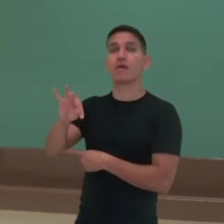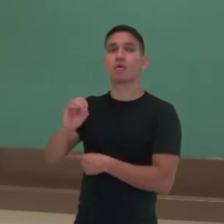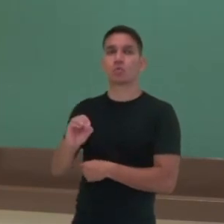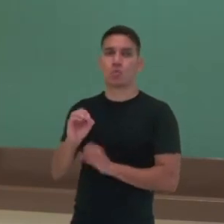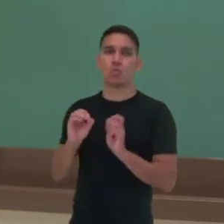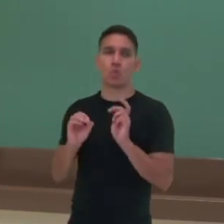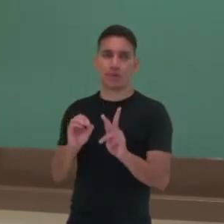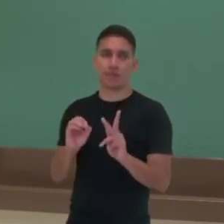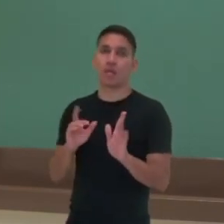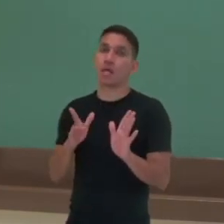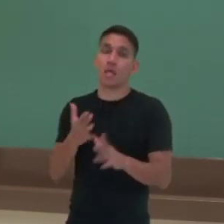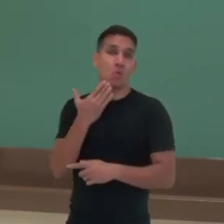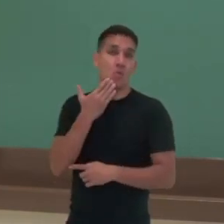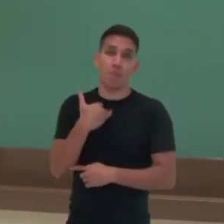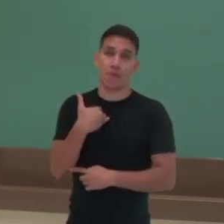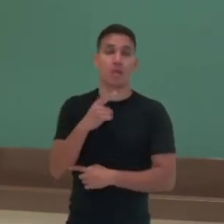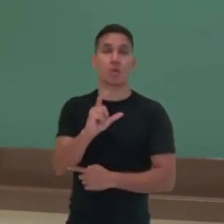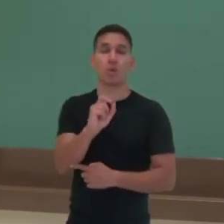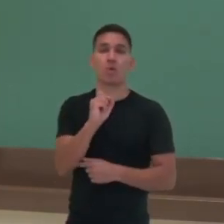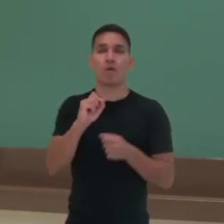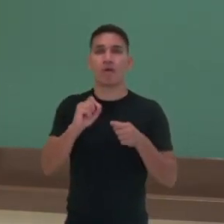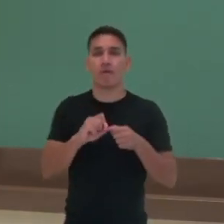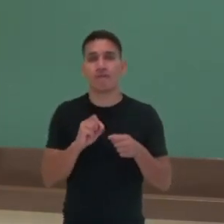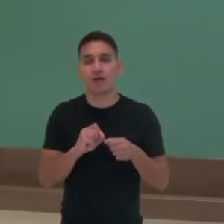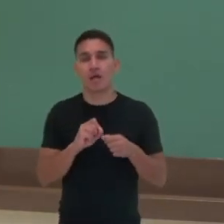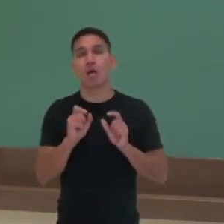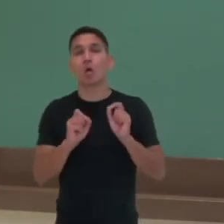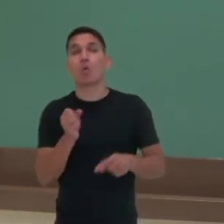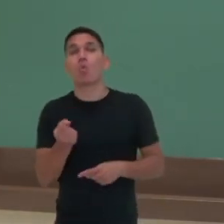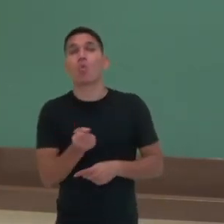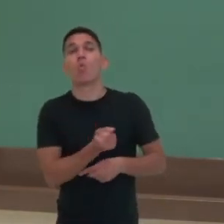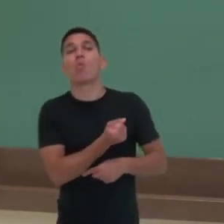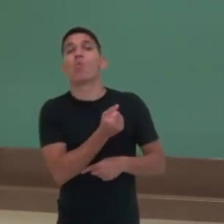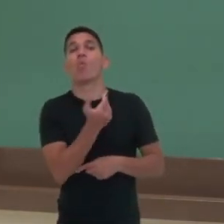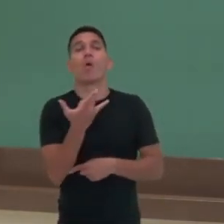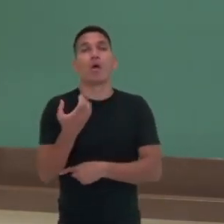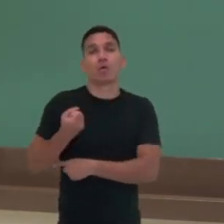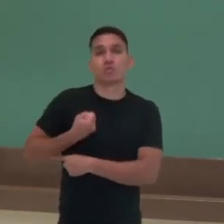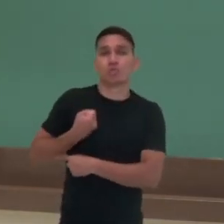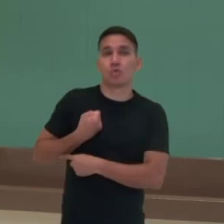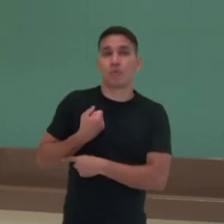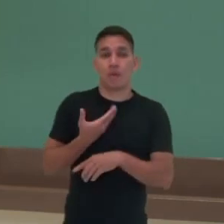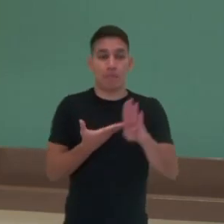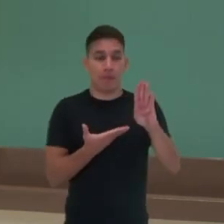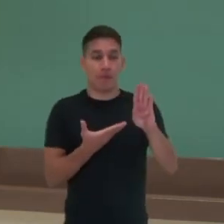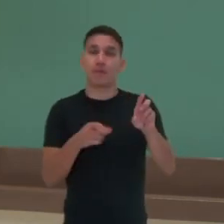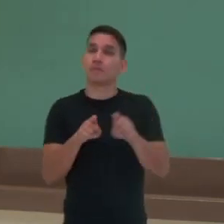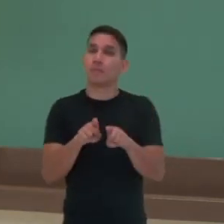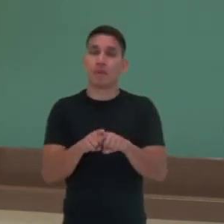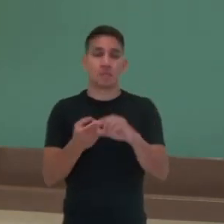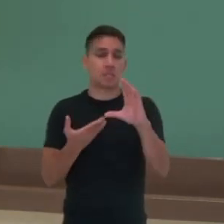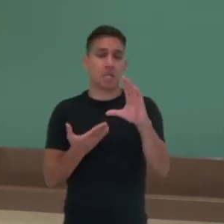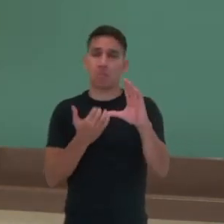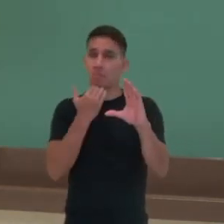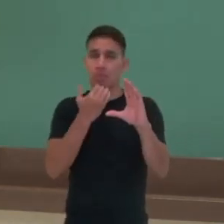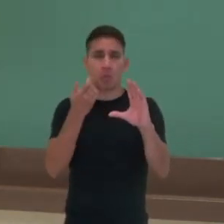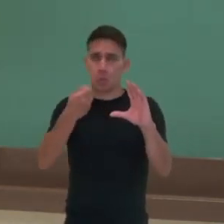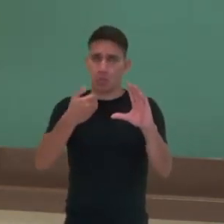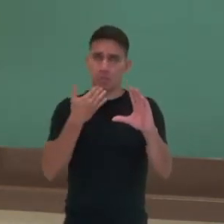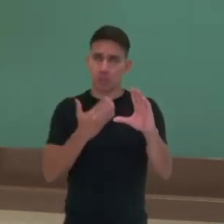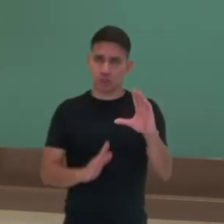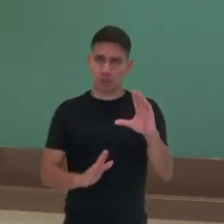certo? Ele não pediu aqui para encontrar o valor correspondente a B e C,